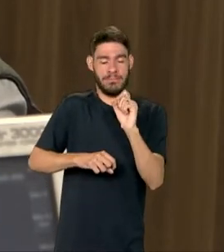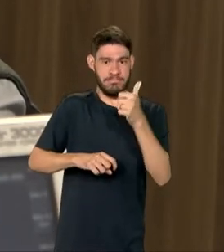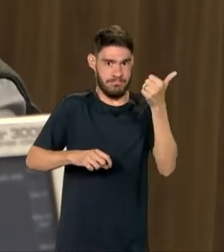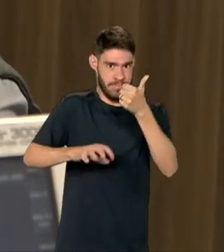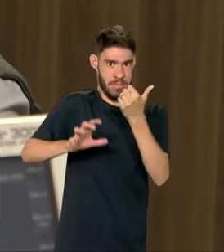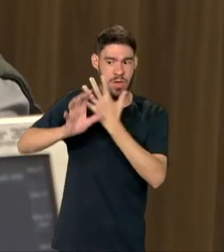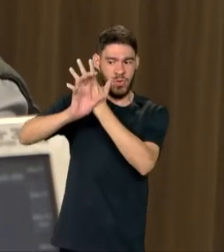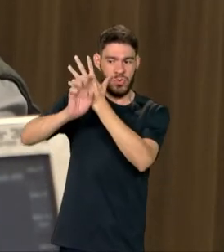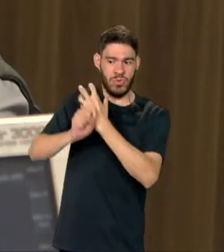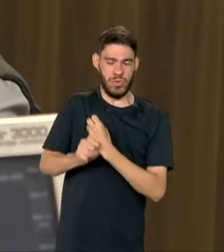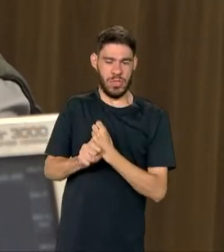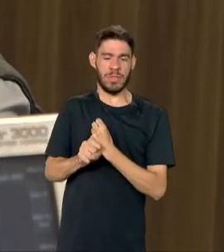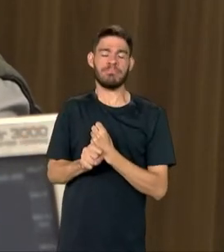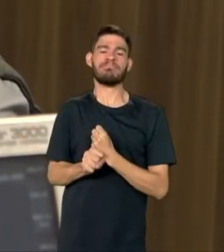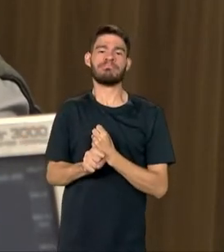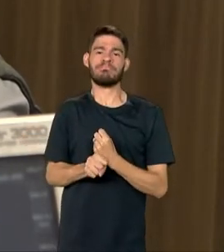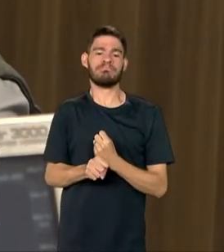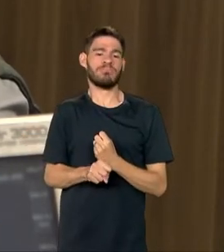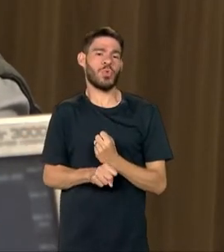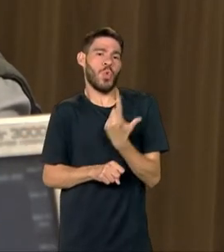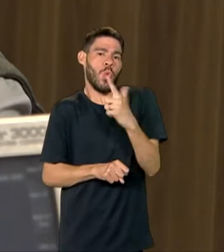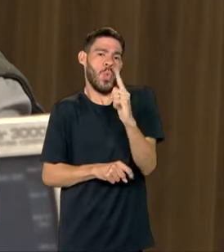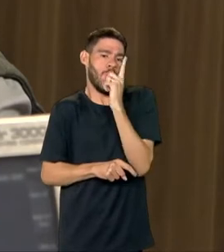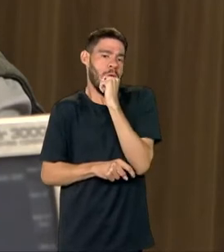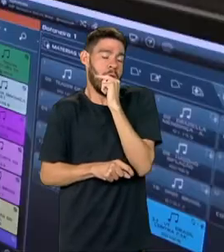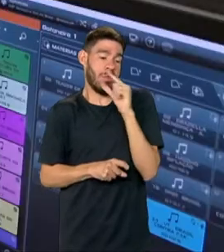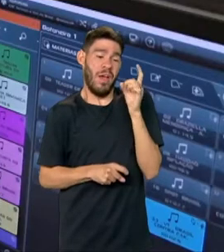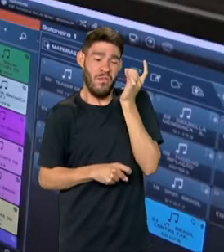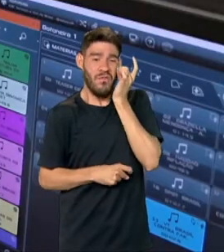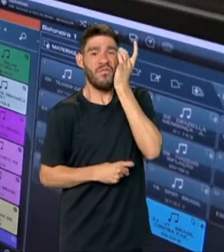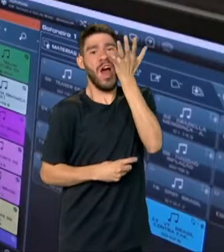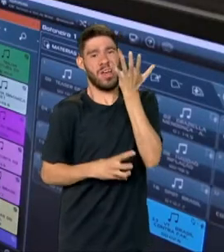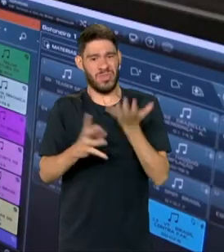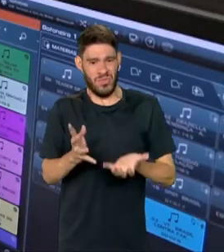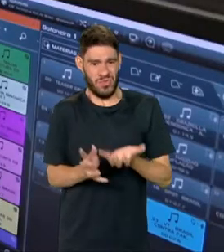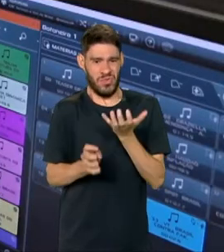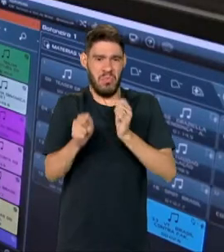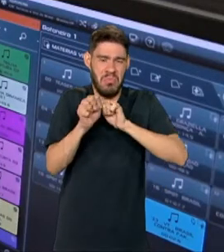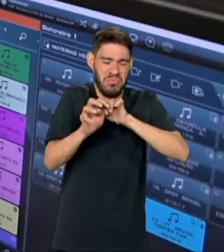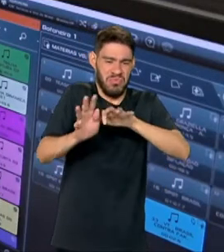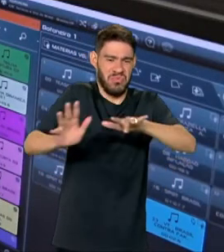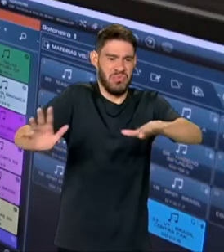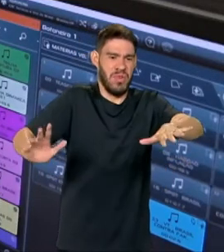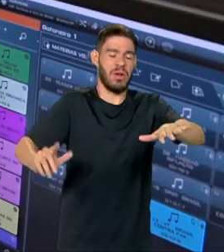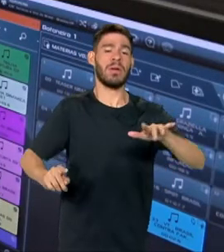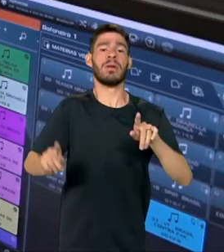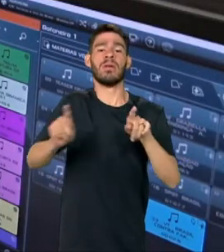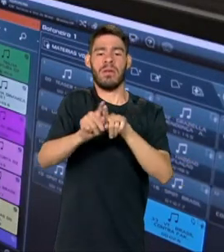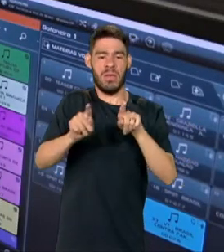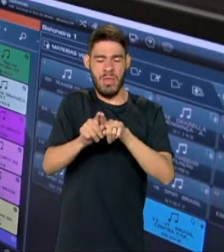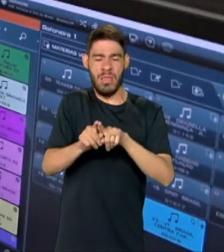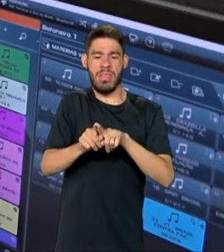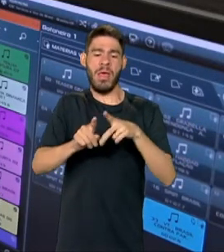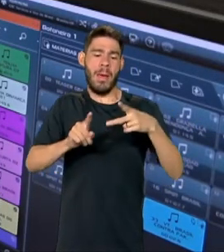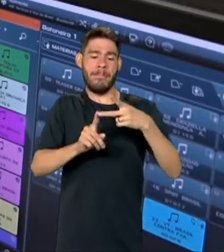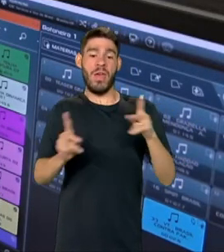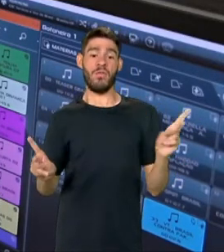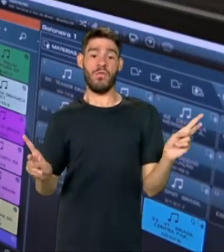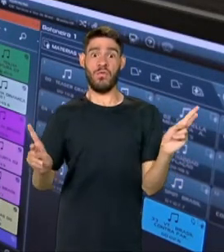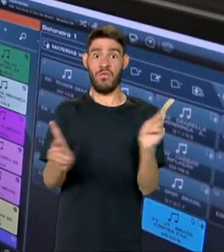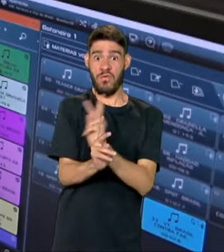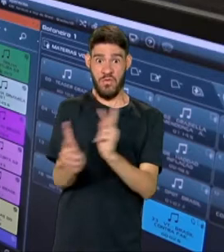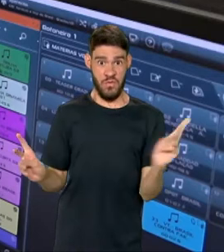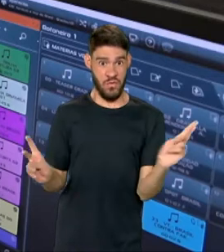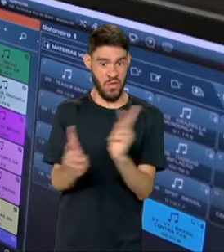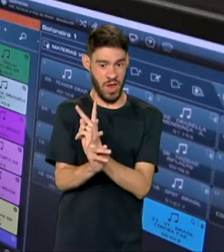então ele já tem, digamos assim, mais facilidade para se alastrar, e além disso tem o fator do vento.